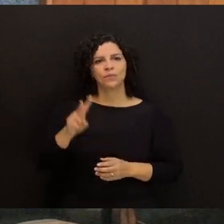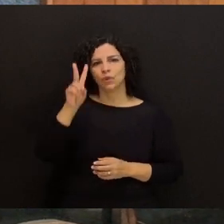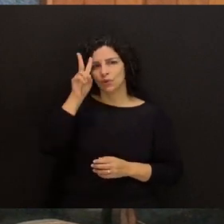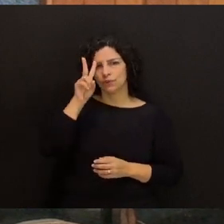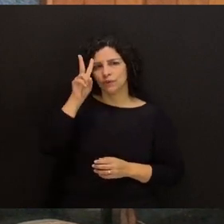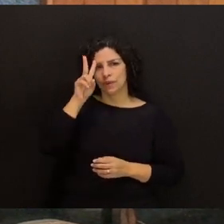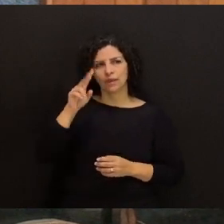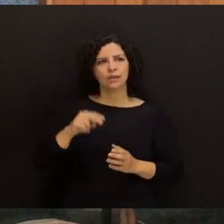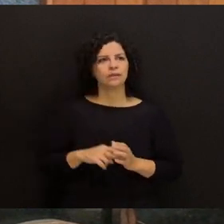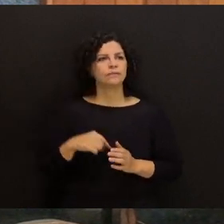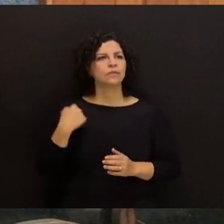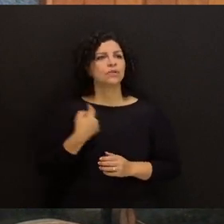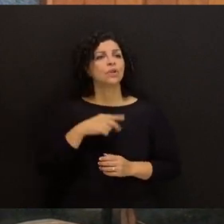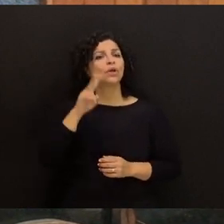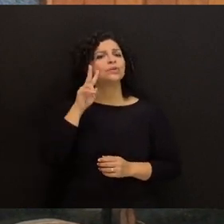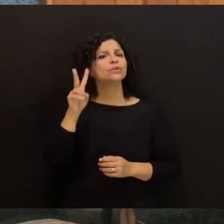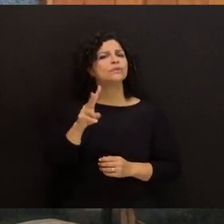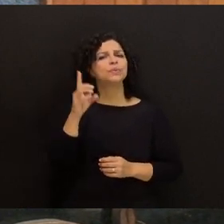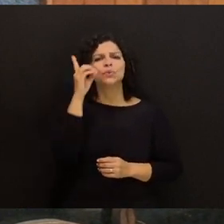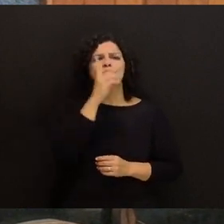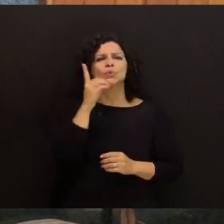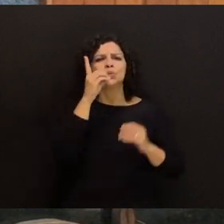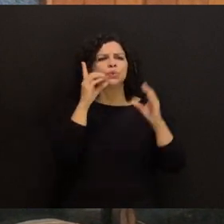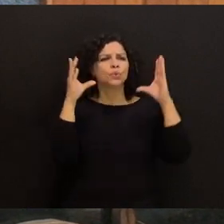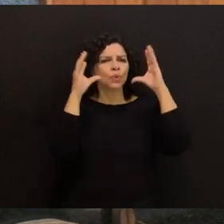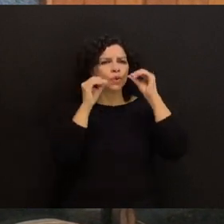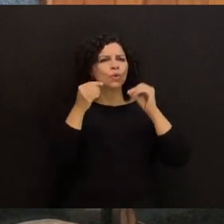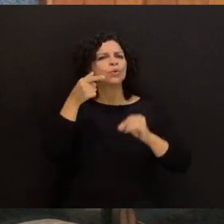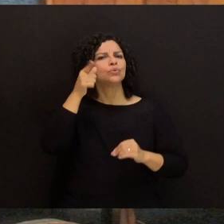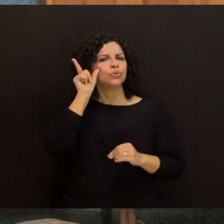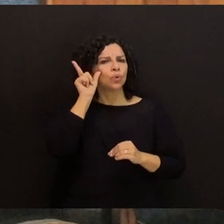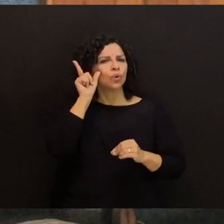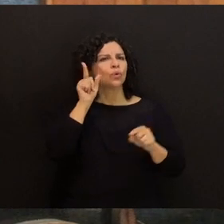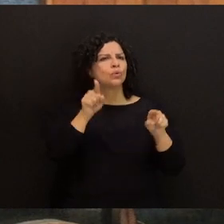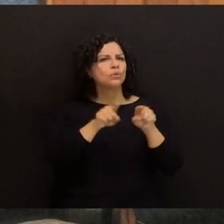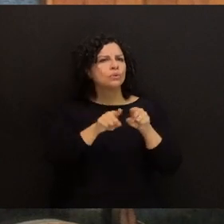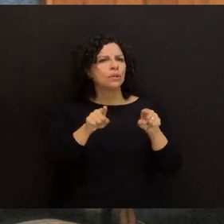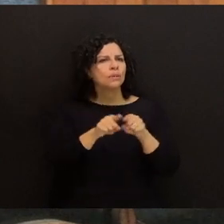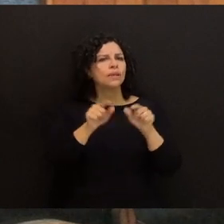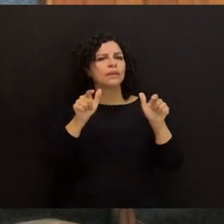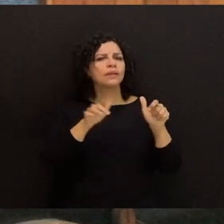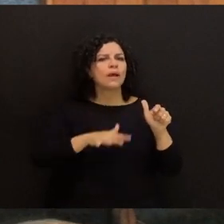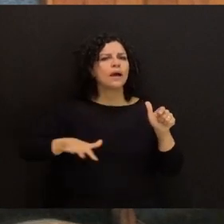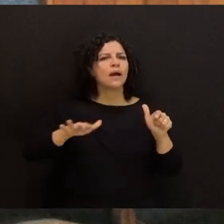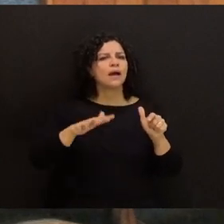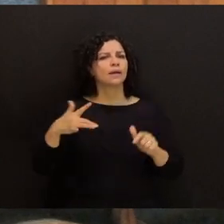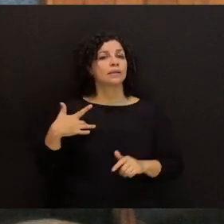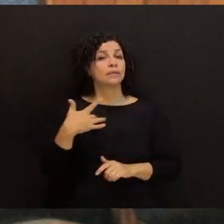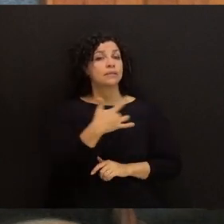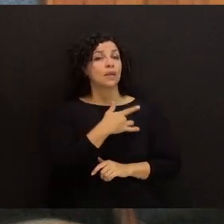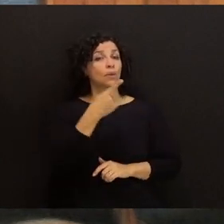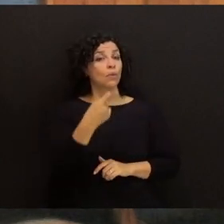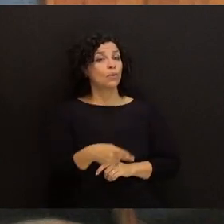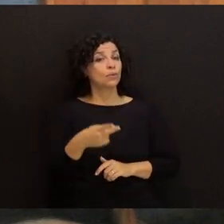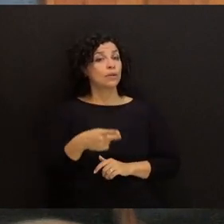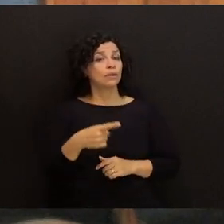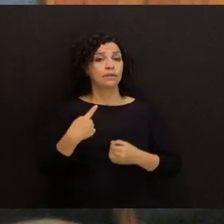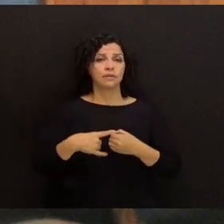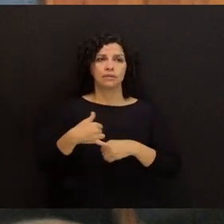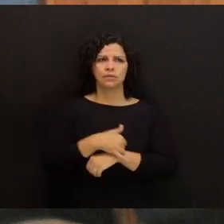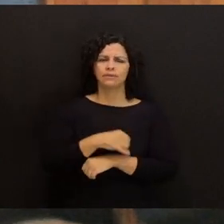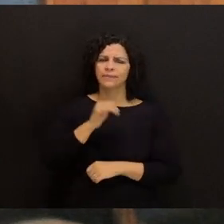vimos no domingo à noite e ontem no depósito da Saúde aqui em nosso município é um momento muito triste